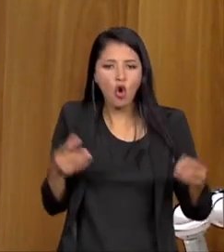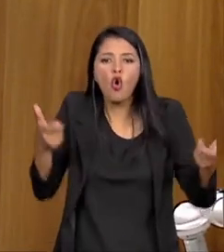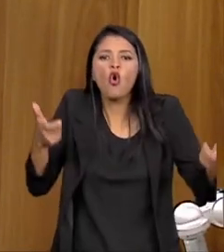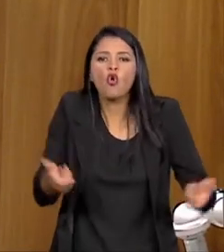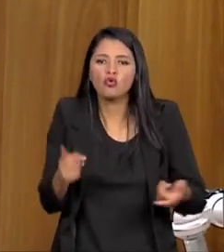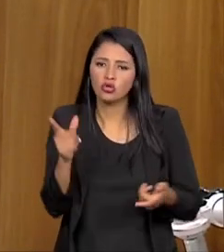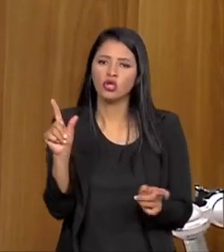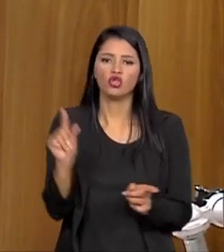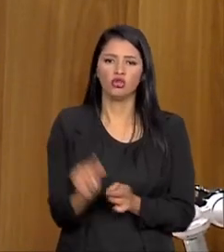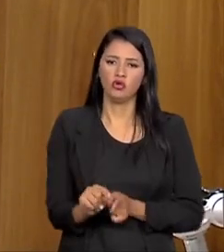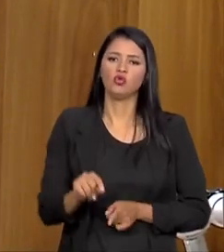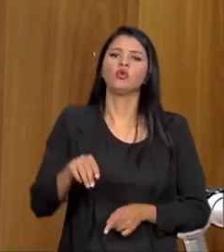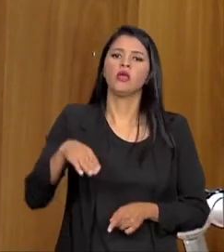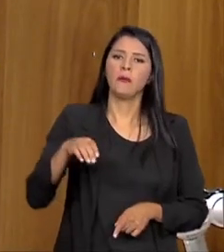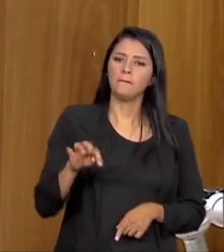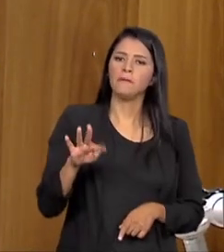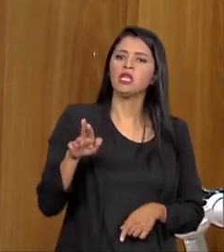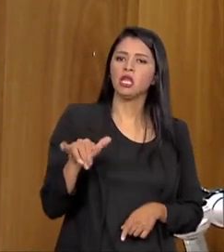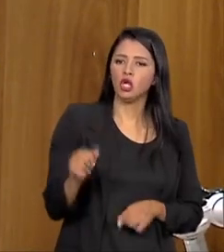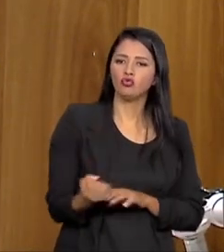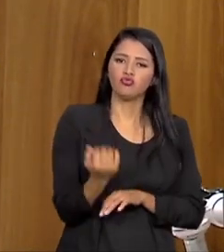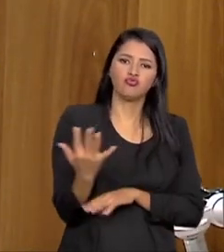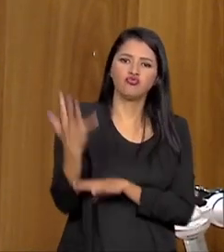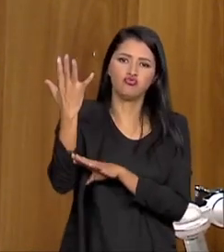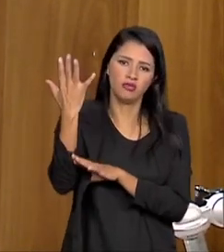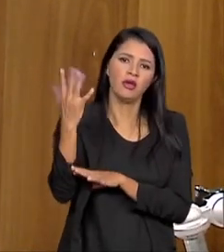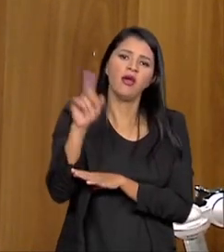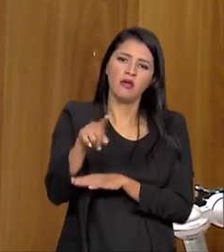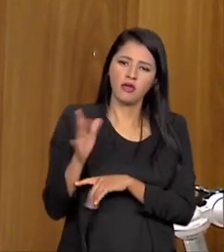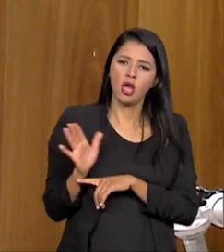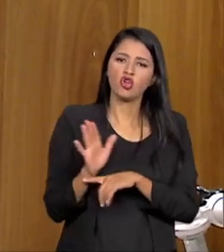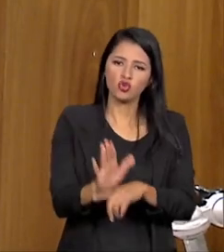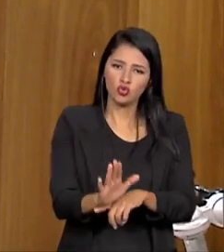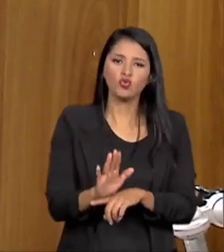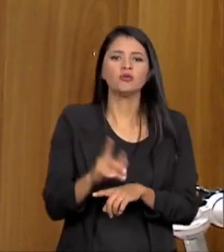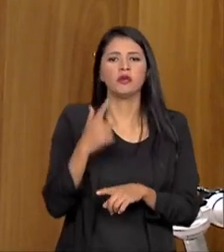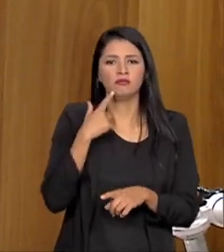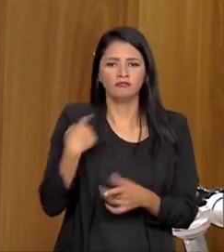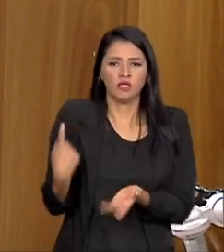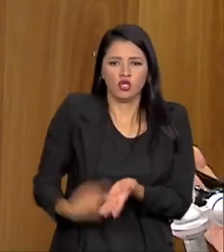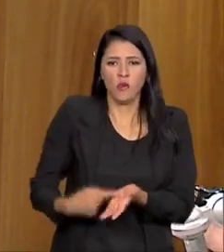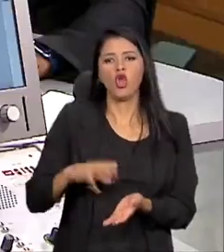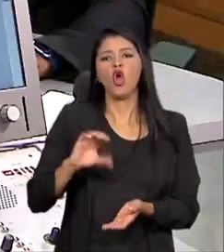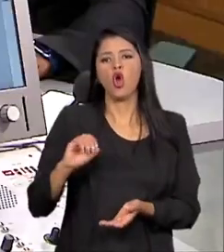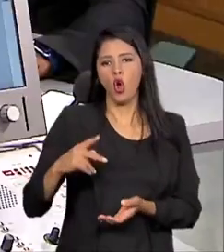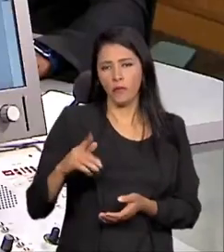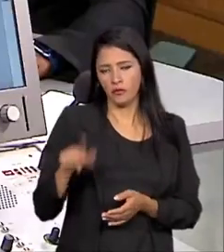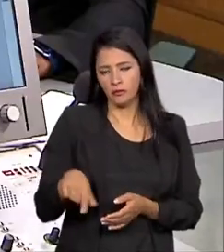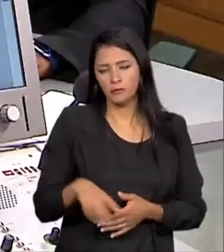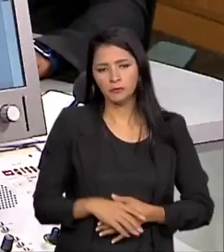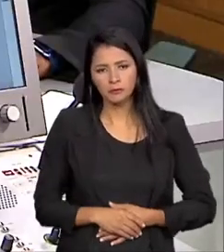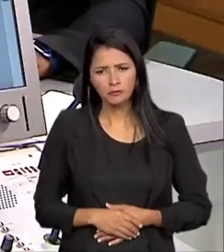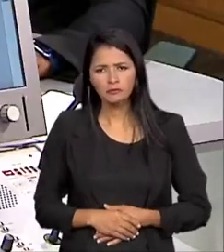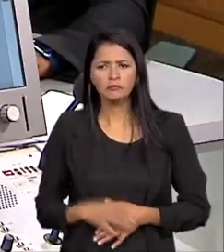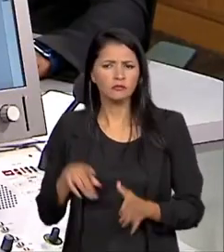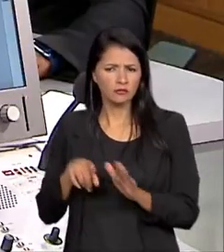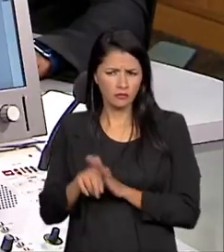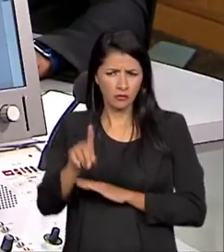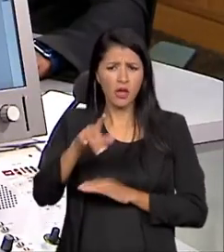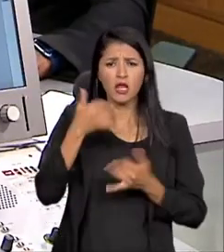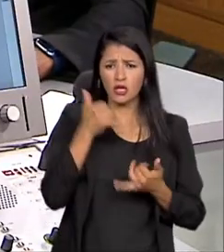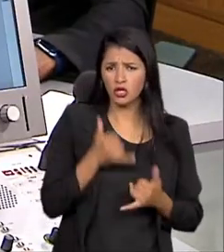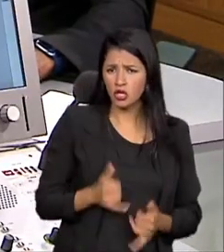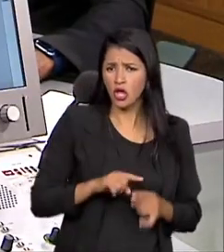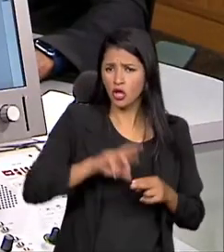emissões de metano e com isso a contribuir aí para sistemas do acordo do clima agora ministra energias renováveis também entrar